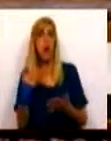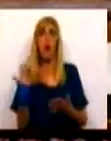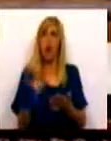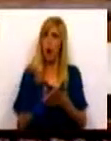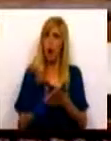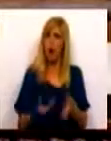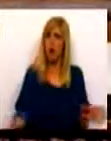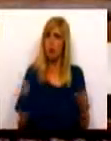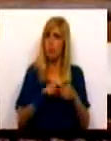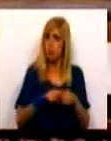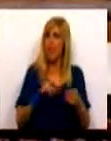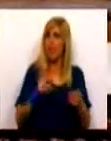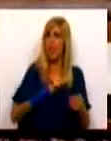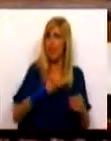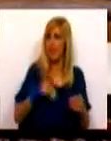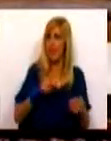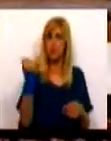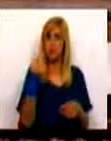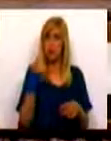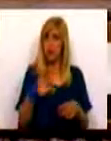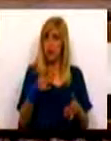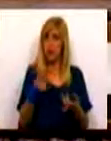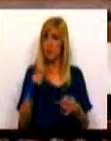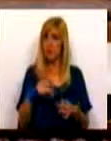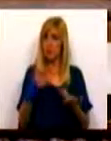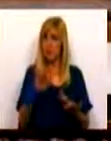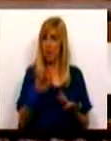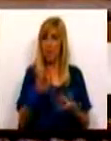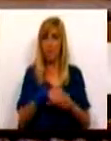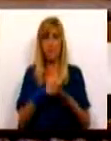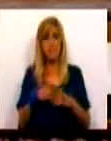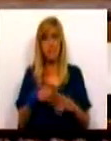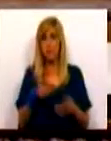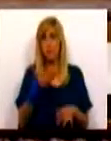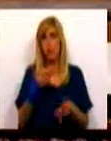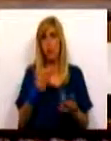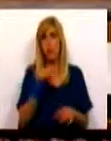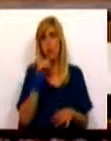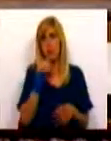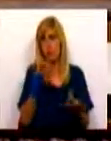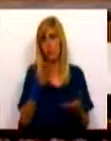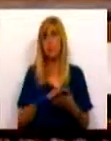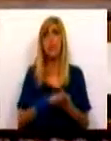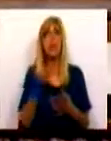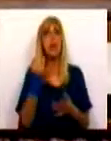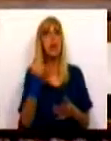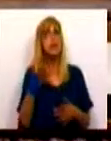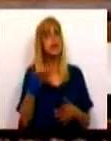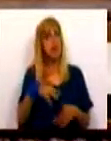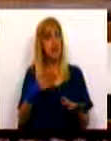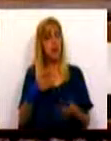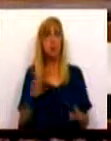Faz parte do ADN destas instituições que as têm desempenhado constantemente. O Instituto de Socorros a Náufragos